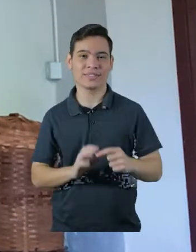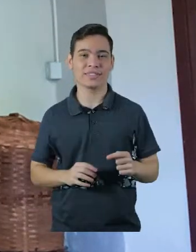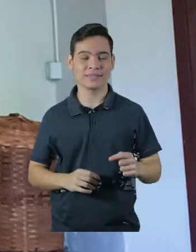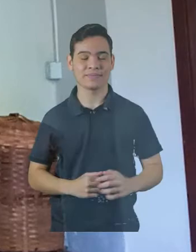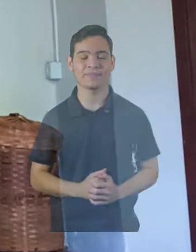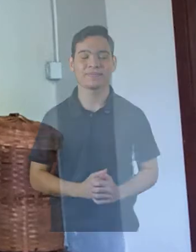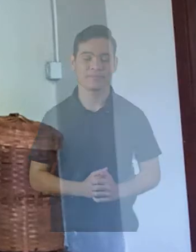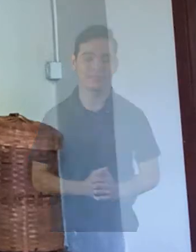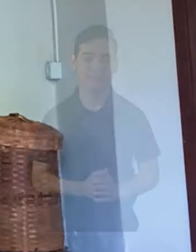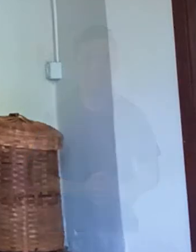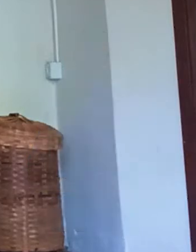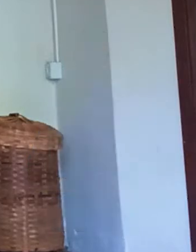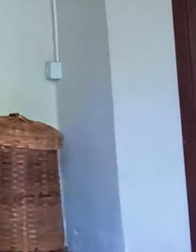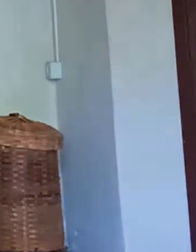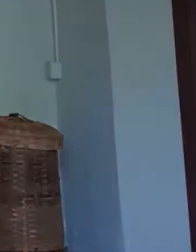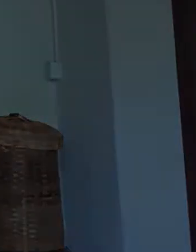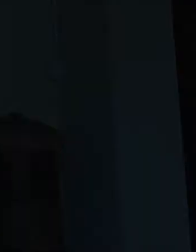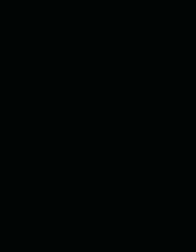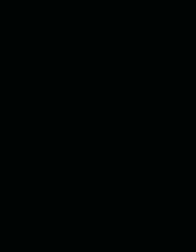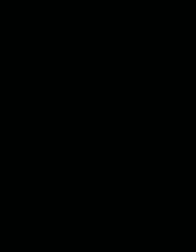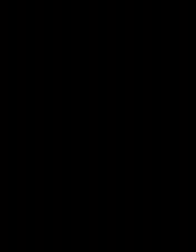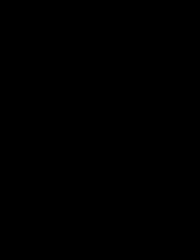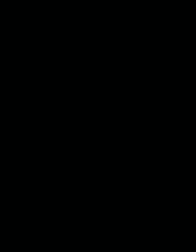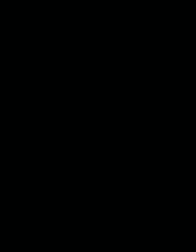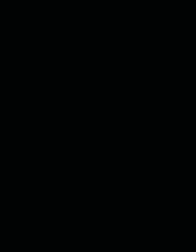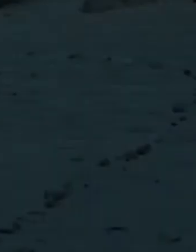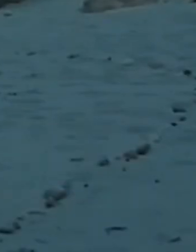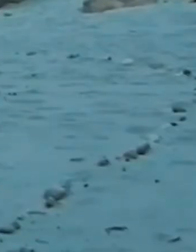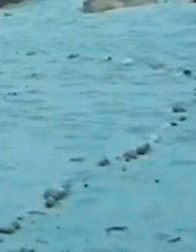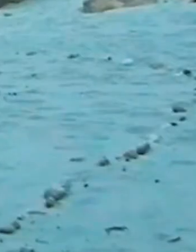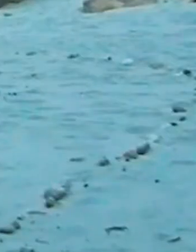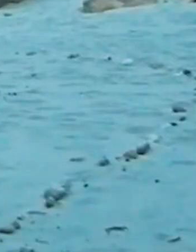o exercício, a proposta da pequena dança.